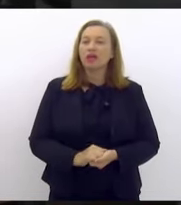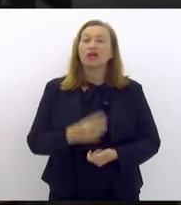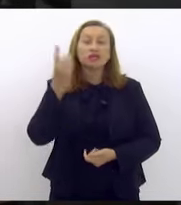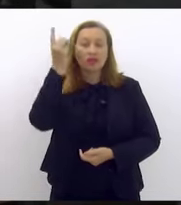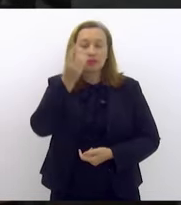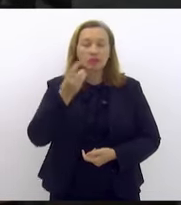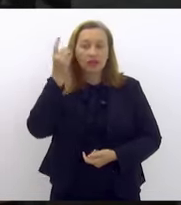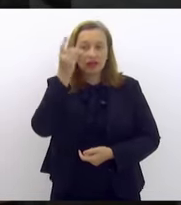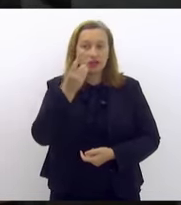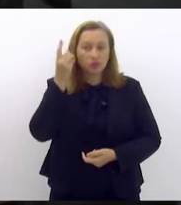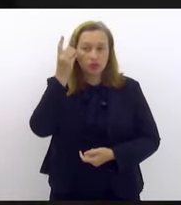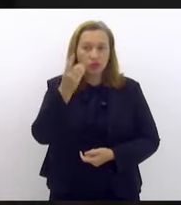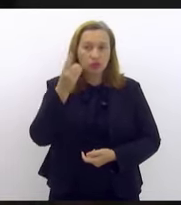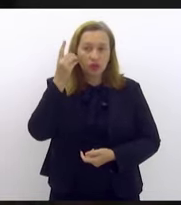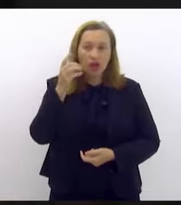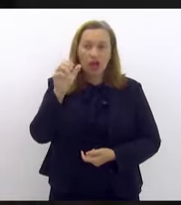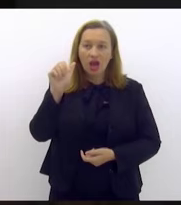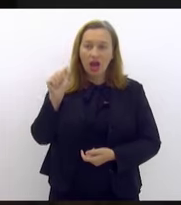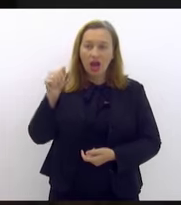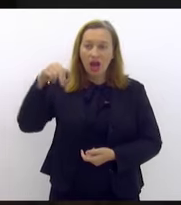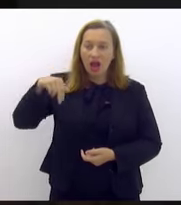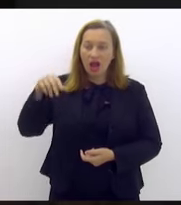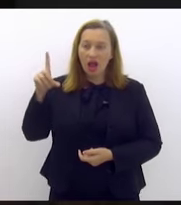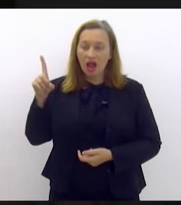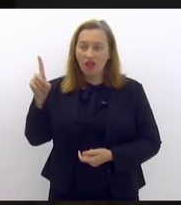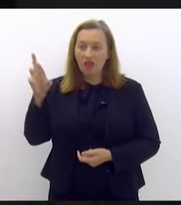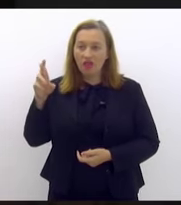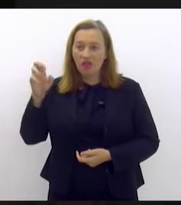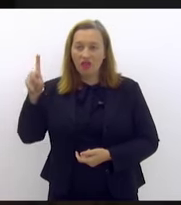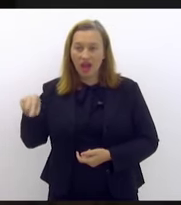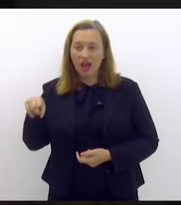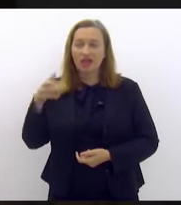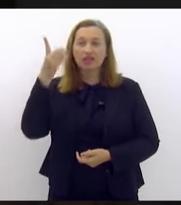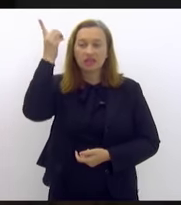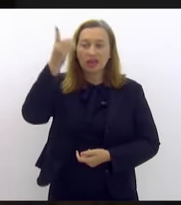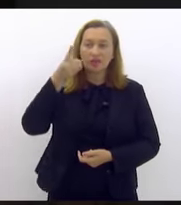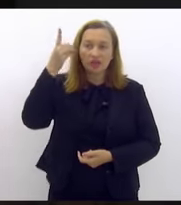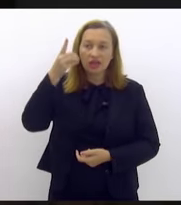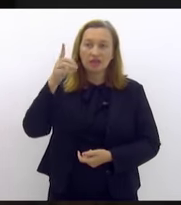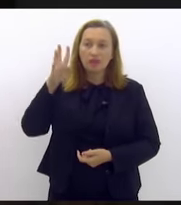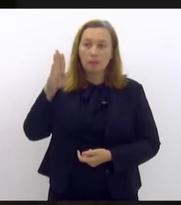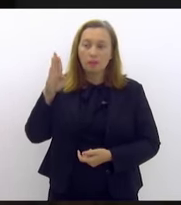Deputado André Correia. Deputado Brazão.